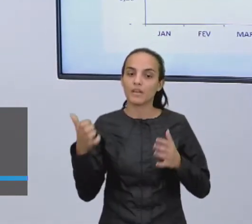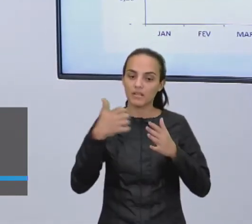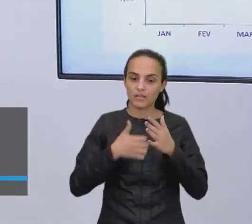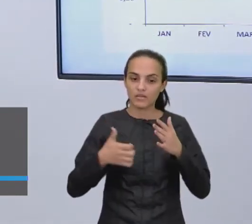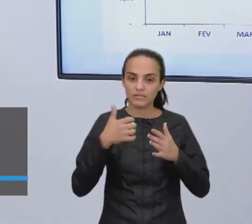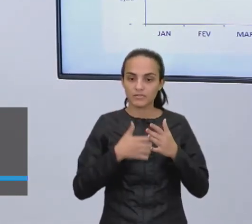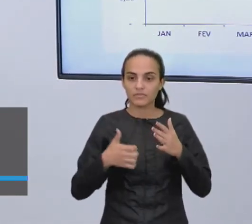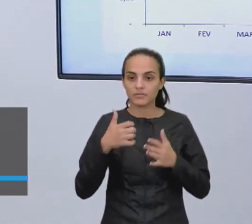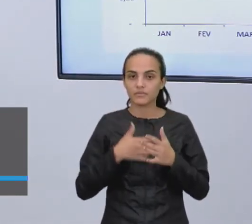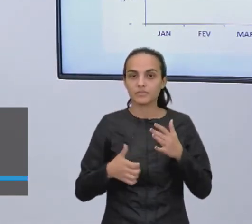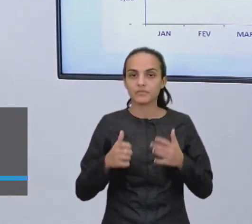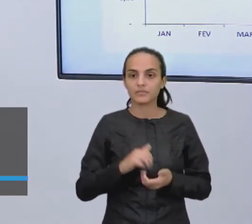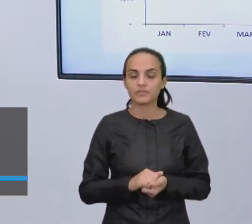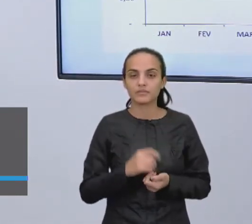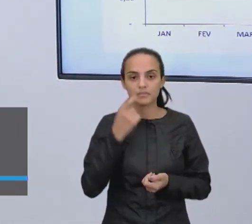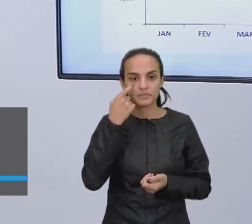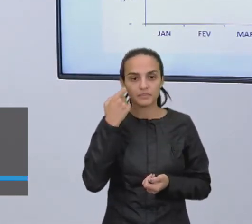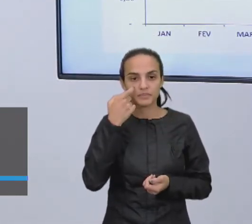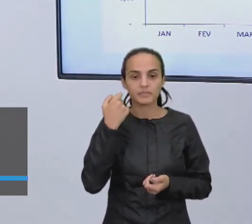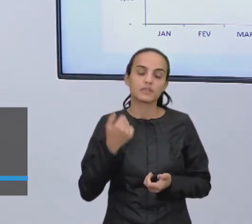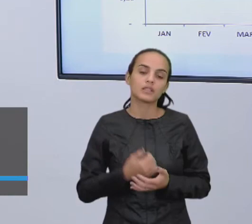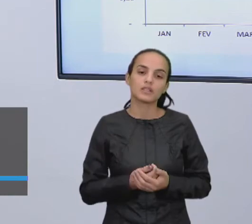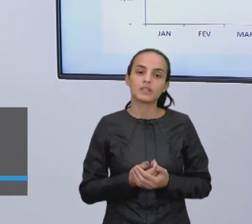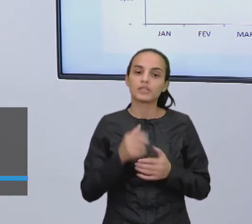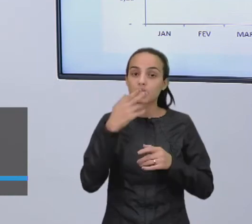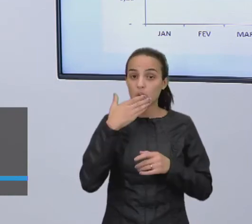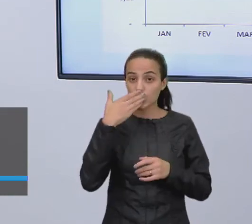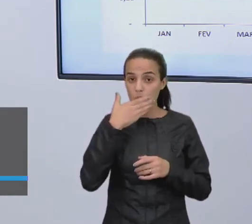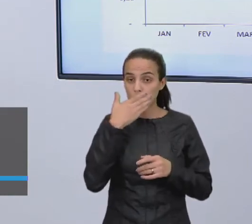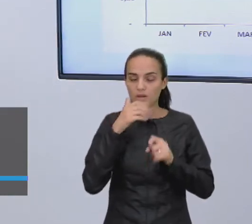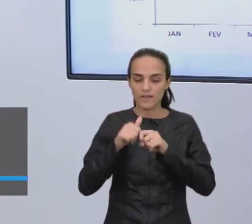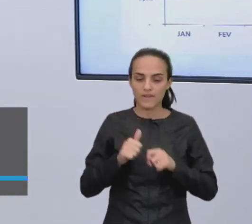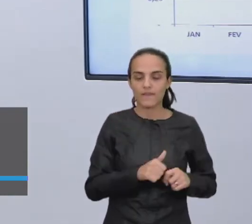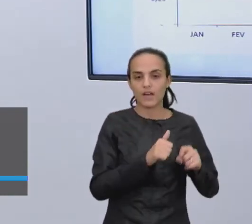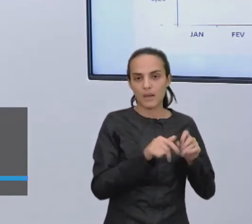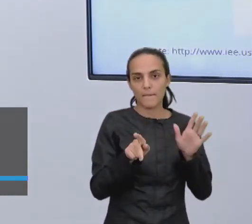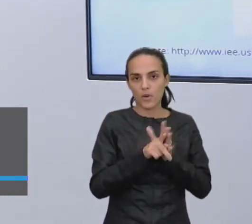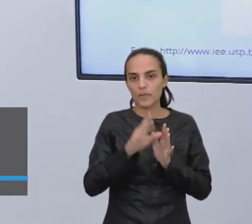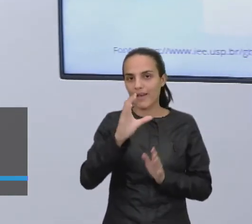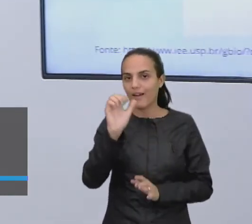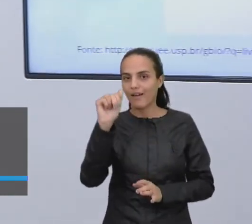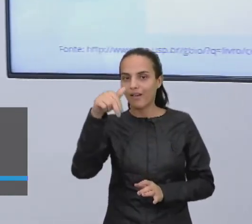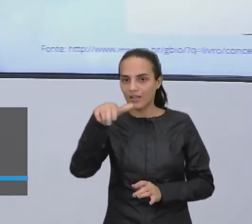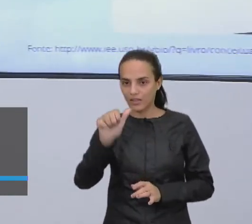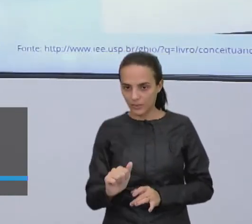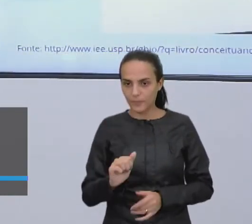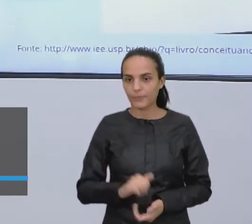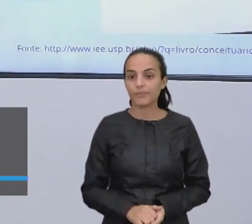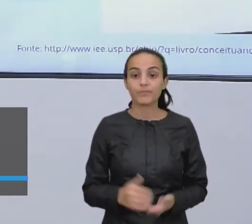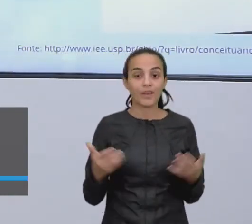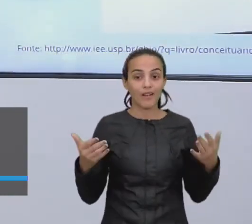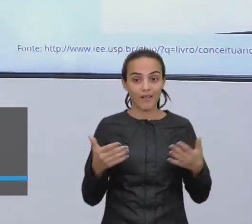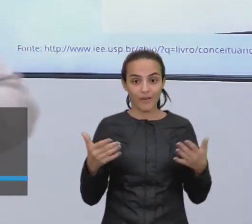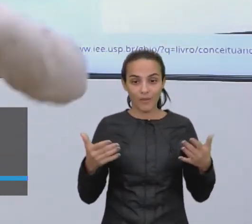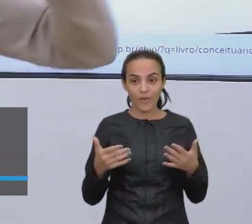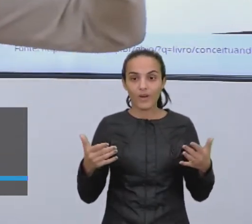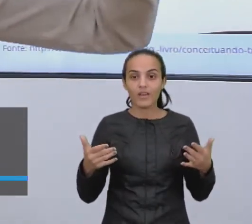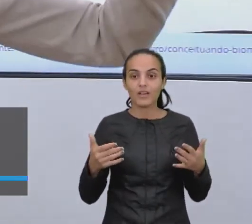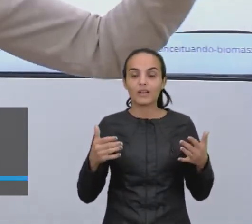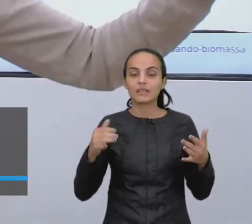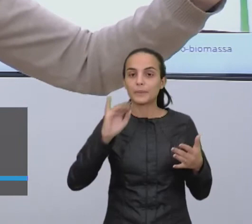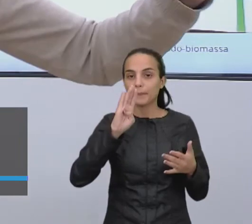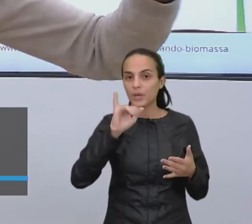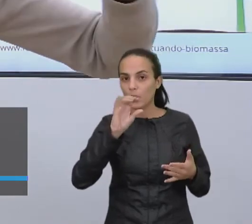usinas de etanol e açúcar que fazem a cogeração do bagaço de cana. Agora vamos falar de biomassa, né? A gente falou